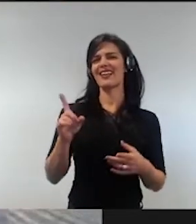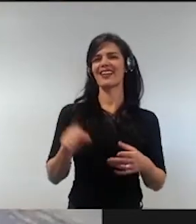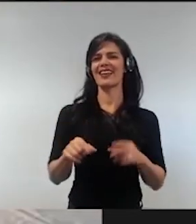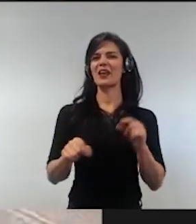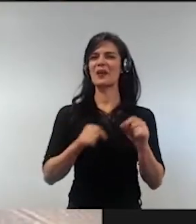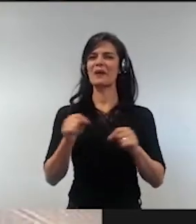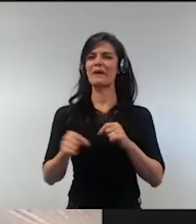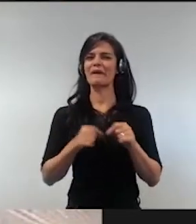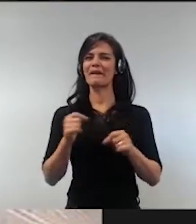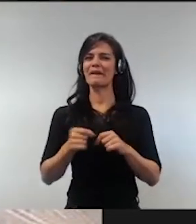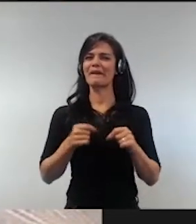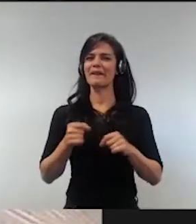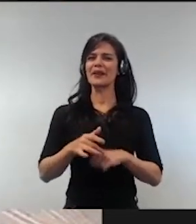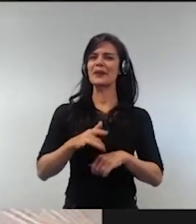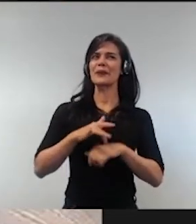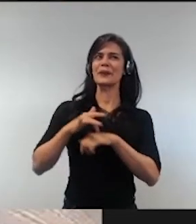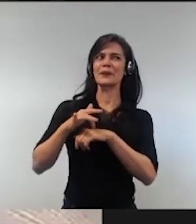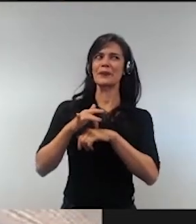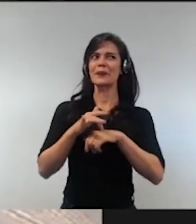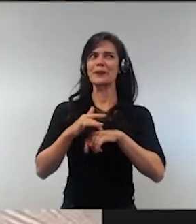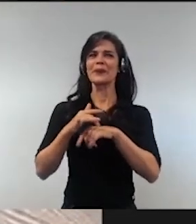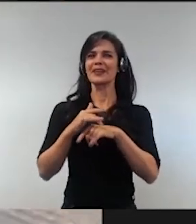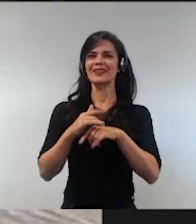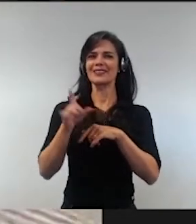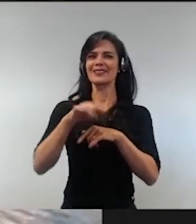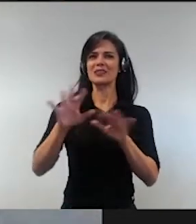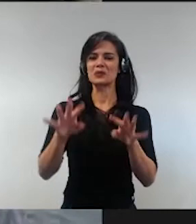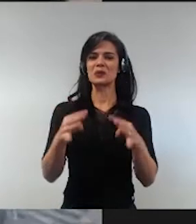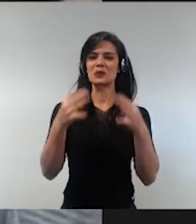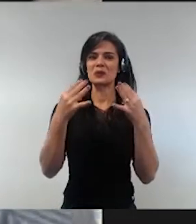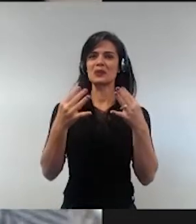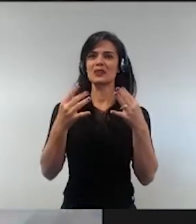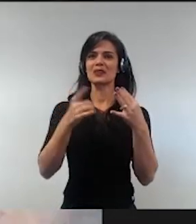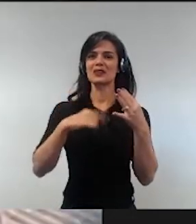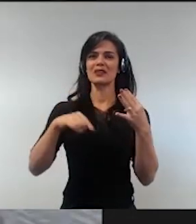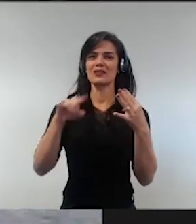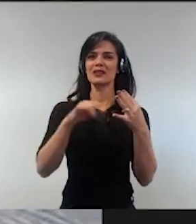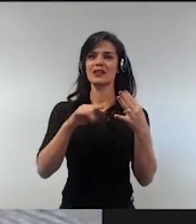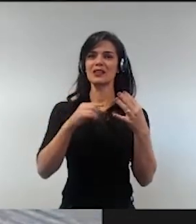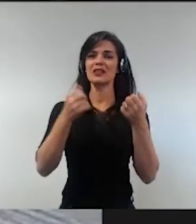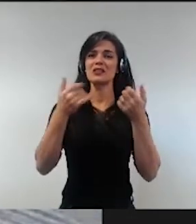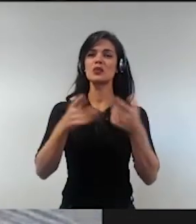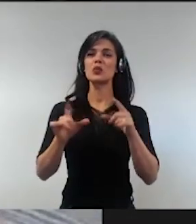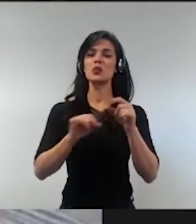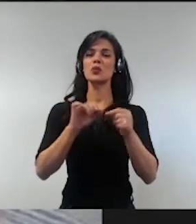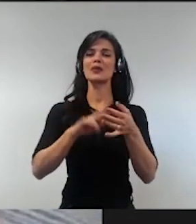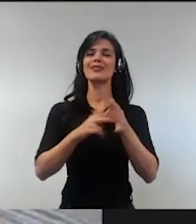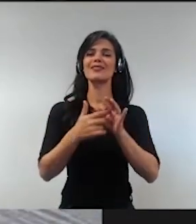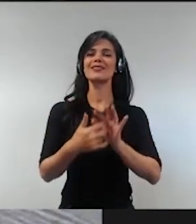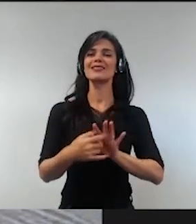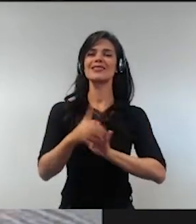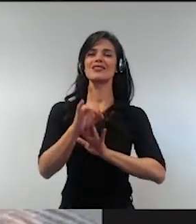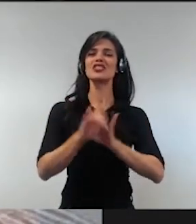nos chamar a atenção a respeito desse fenômeno law, direito.